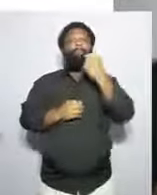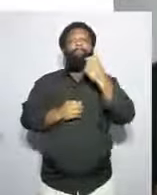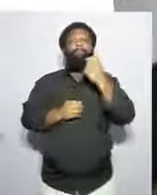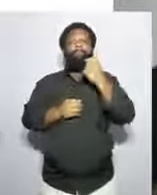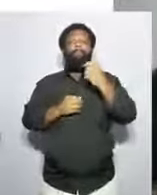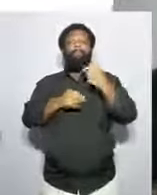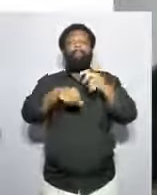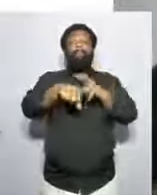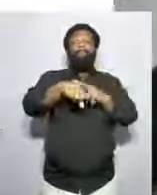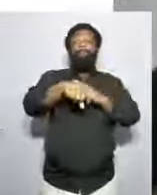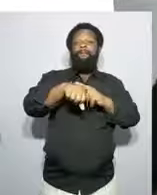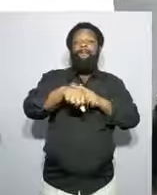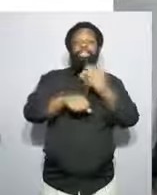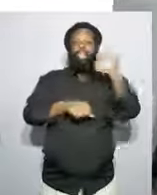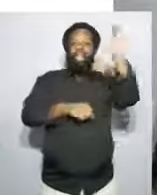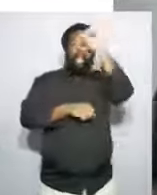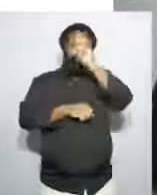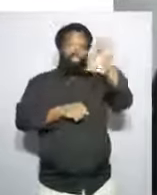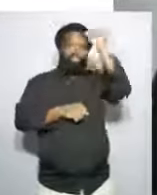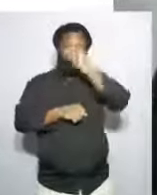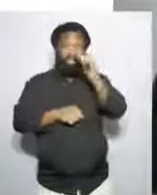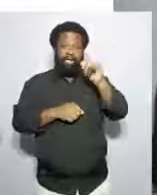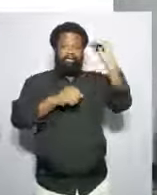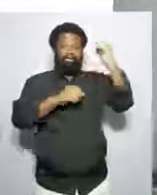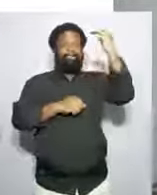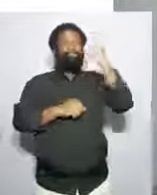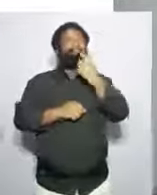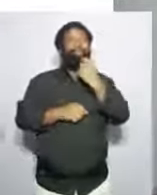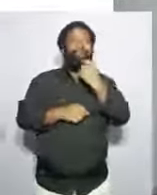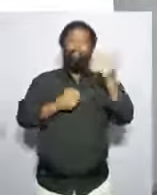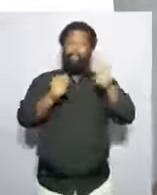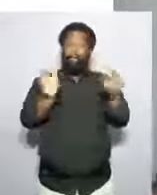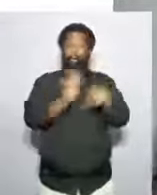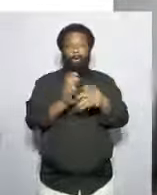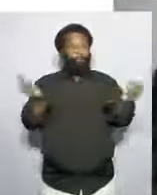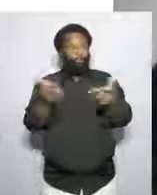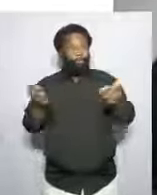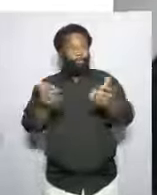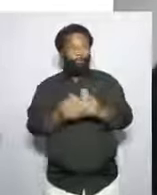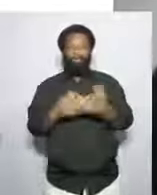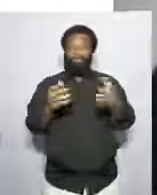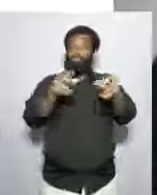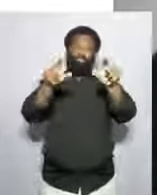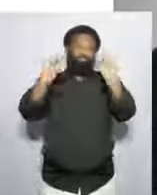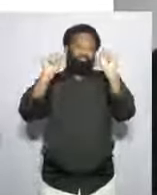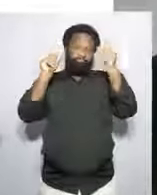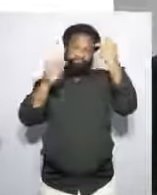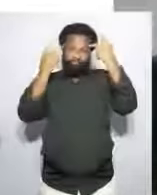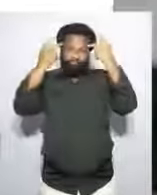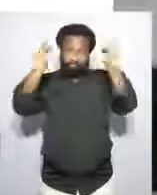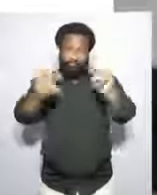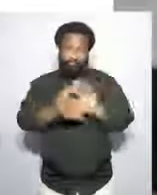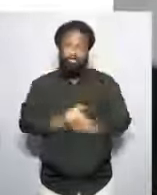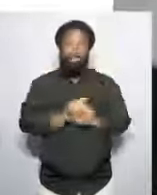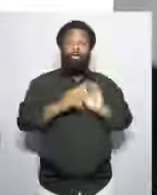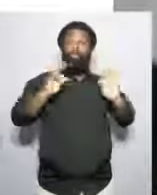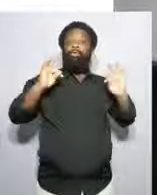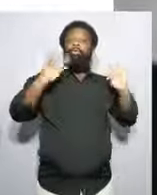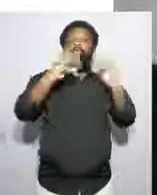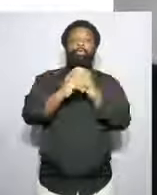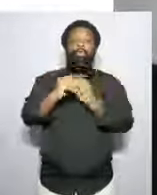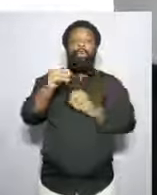é a mais atual, tudo bem? E aí fica a critério de vocês qual vocês preferem. Então, pessoal, no total eu